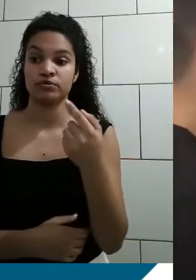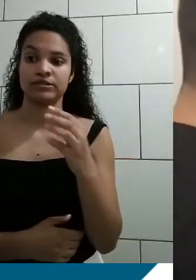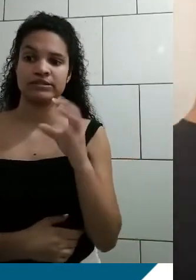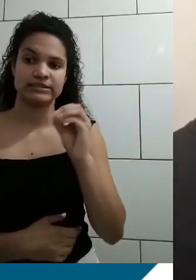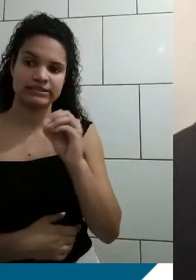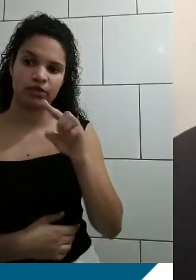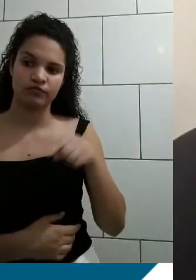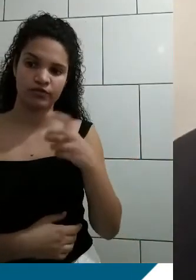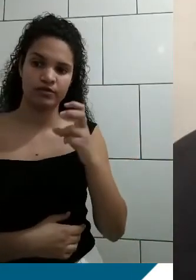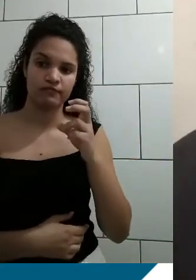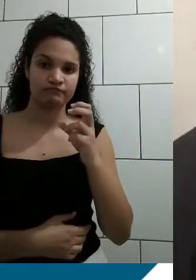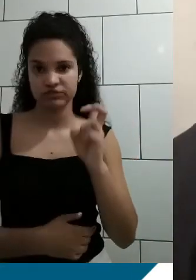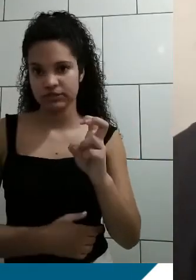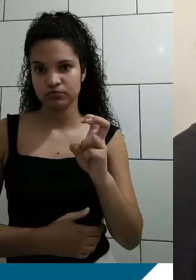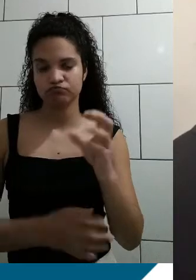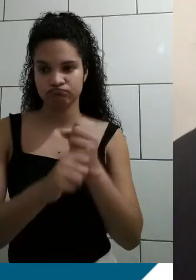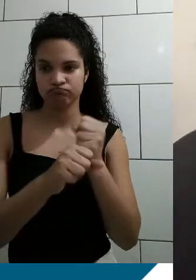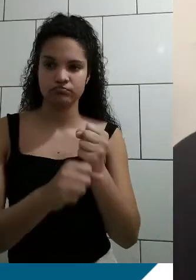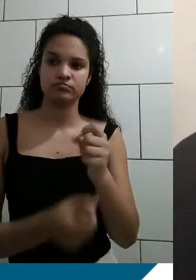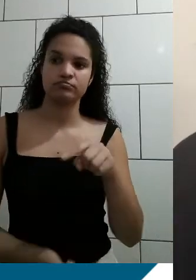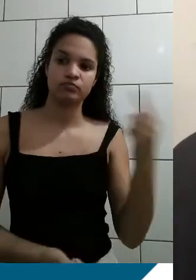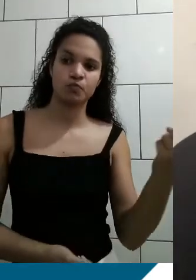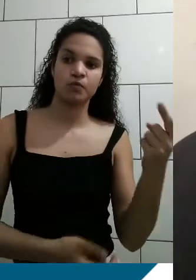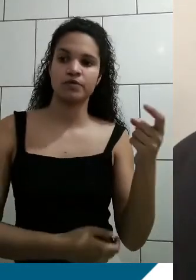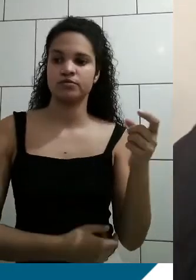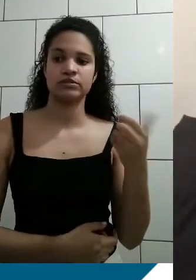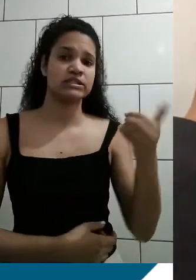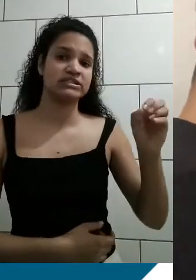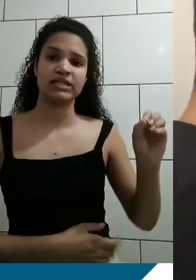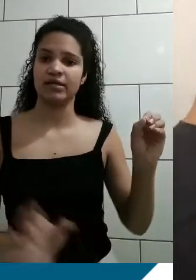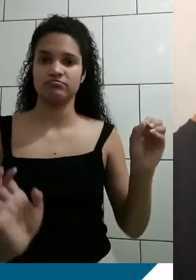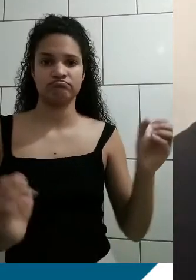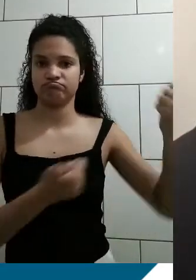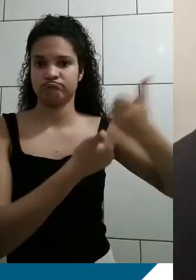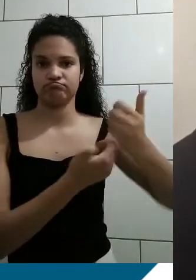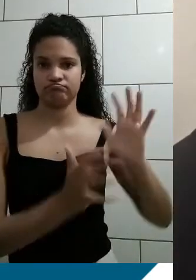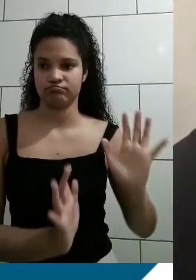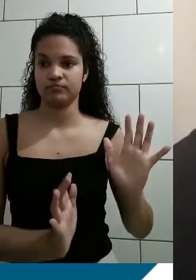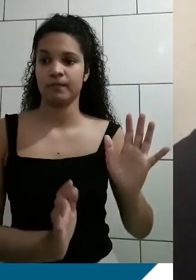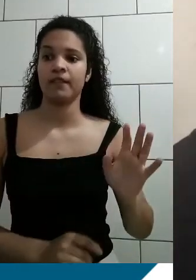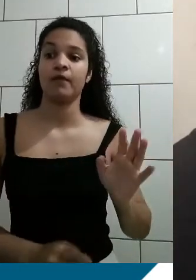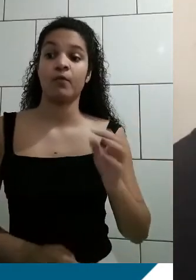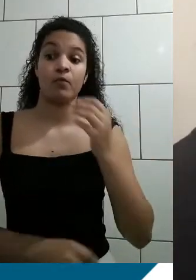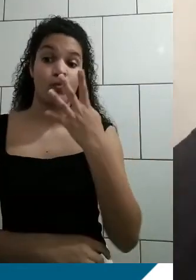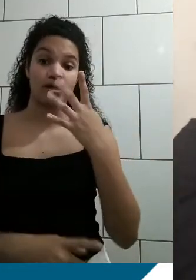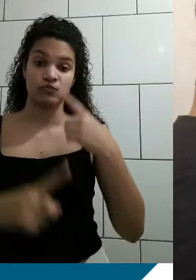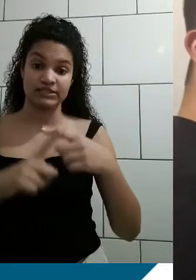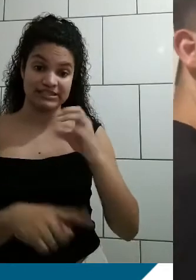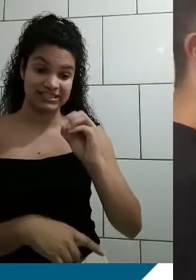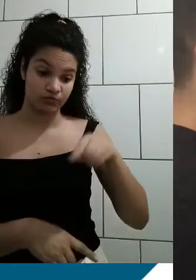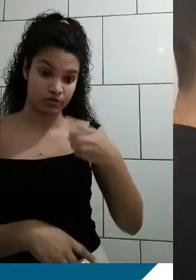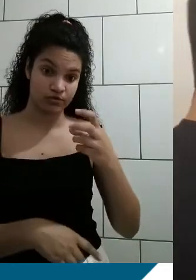de 100 aqui. 4 vezes 0,25 vai dar 1. Então nós vamos ter 1 igual a 100x